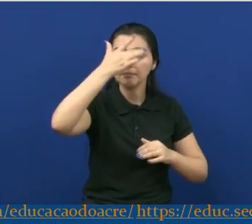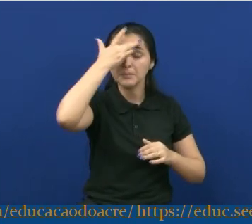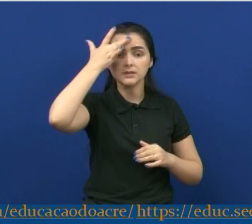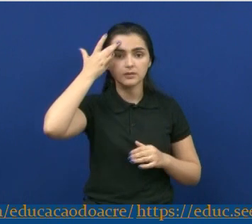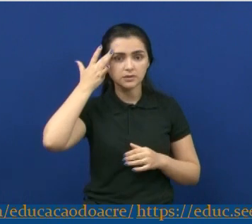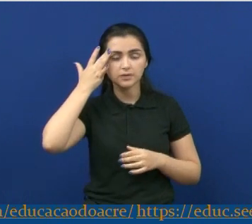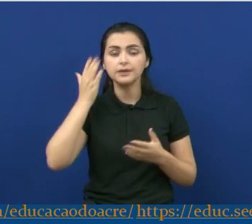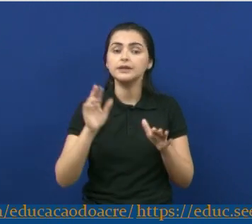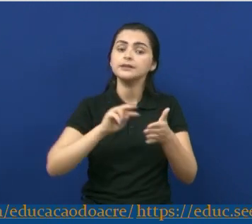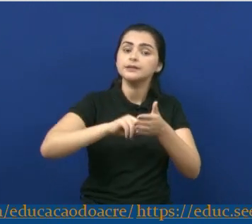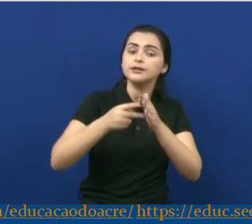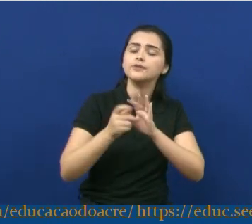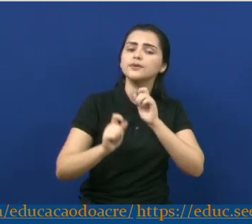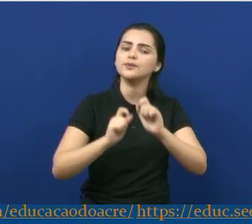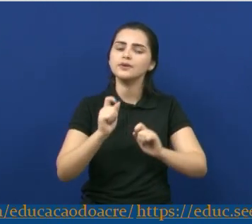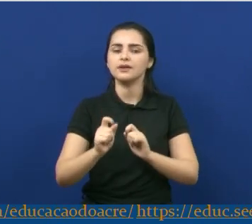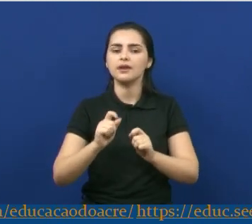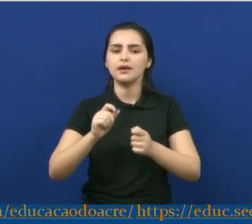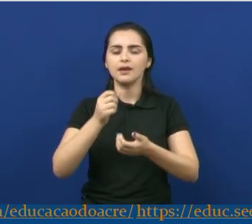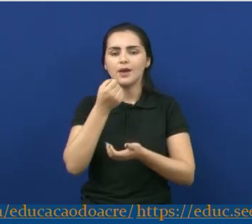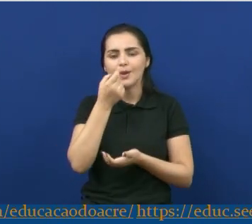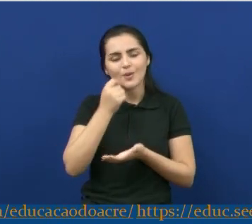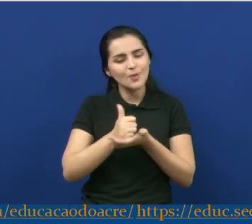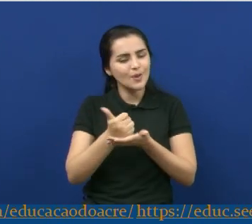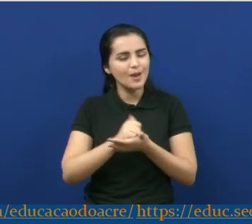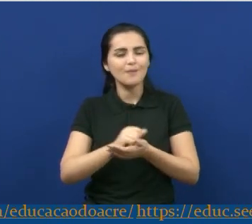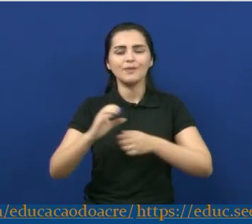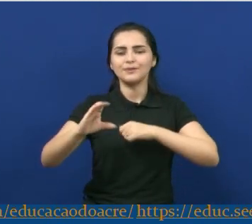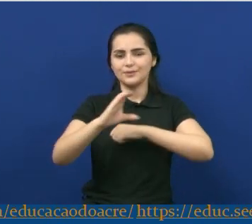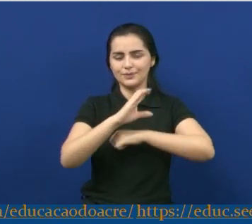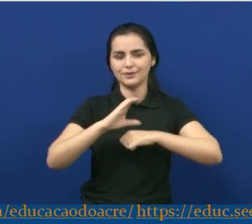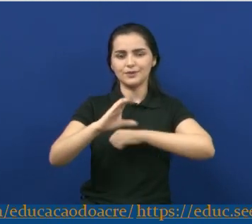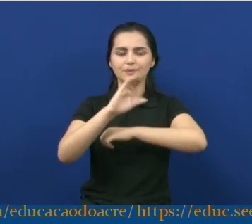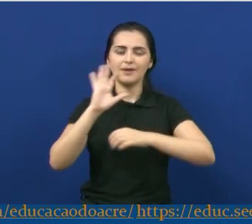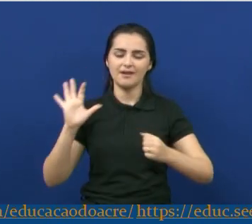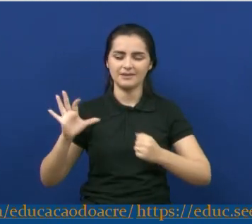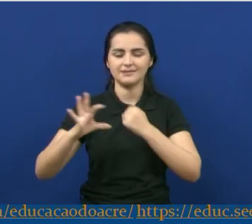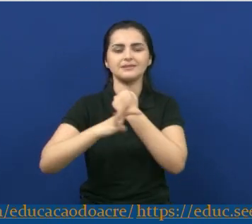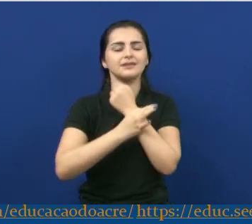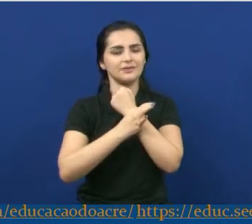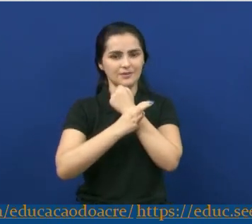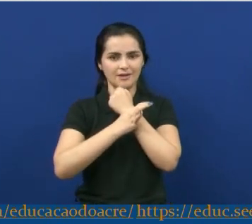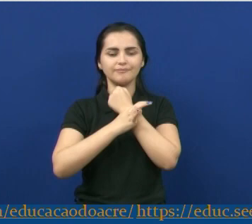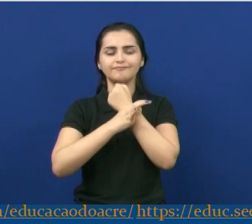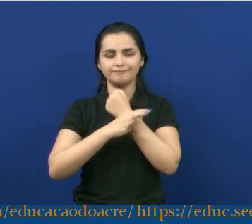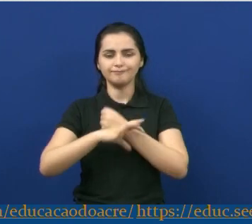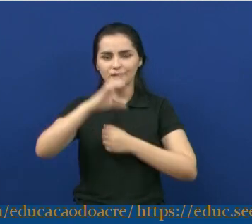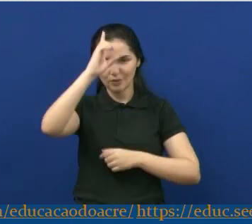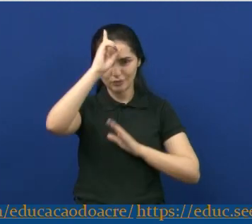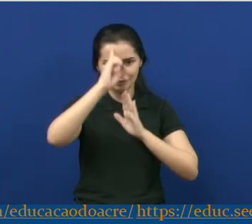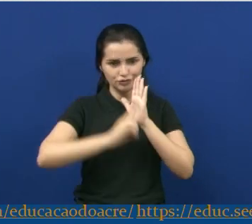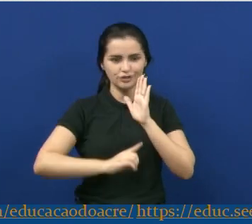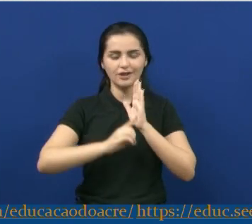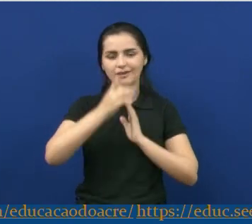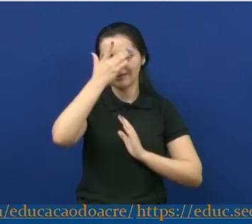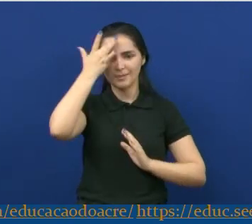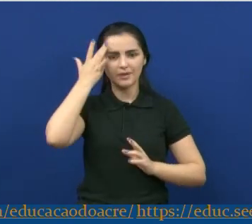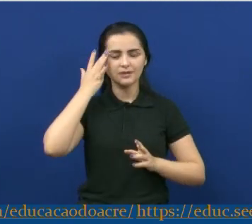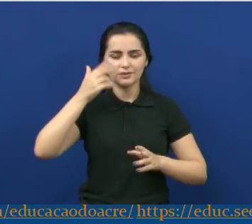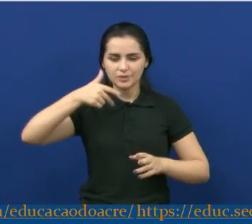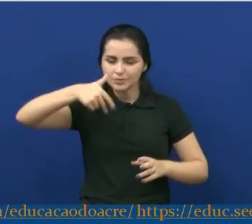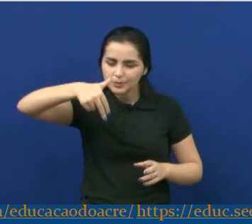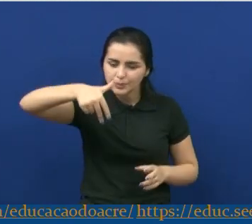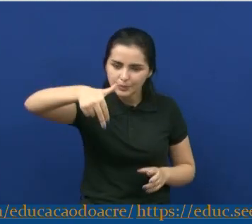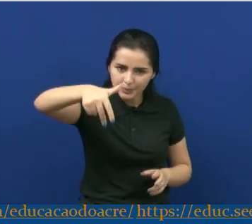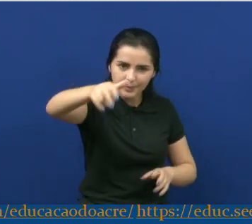o habeas corpus ele nada mais é do que um remédio constitucional para proteger o seu direito de se locomover, seu direito de ir e vir,